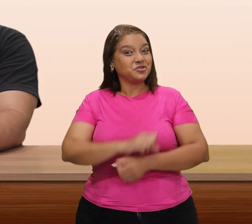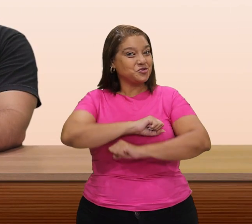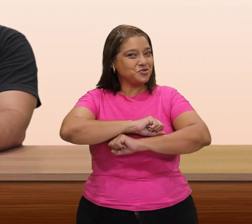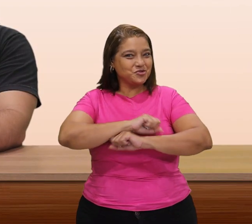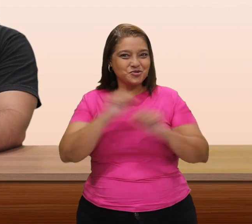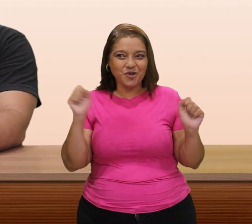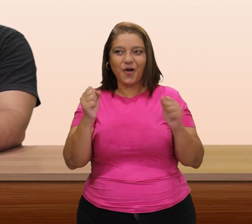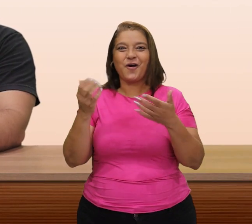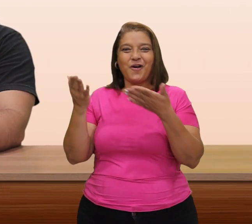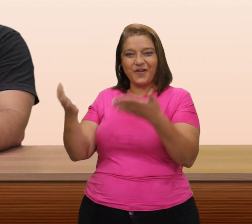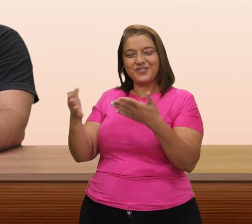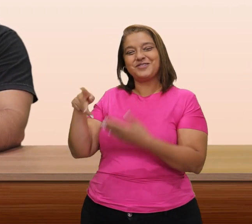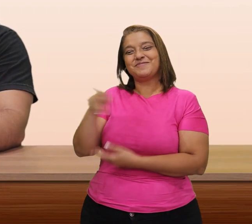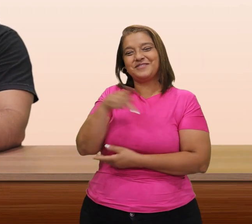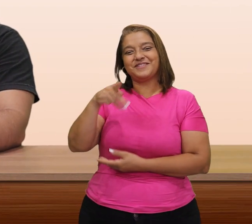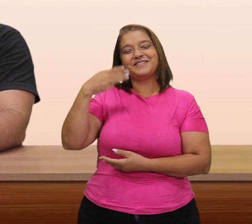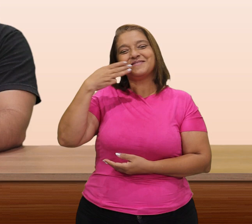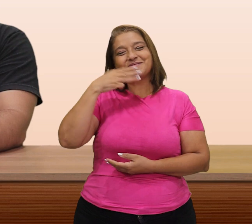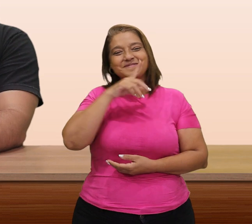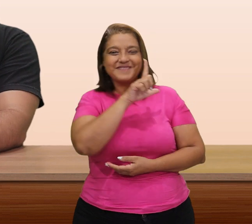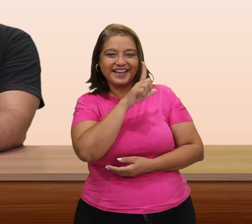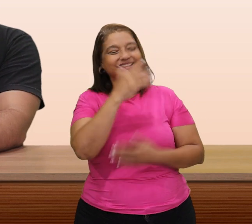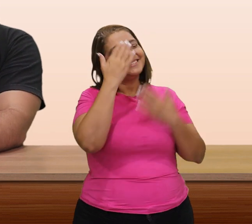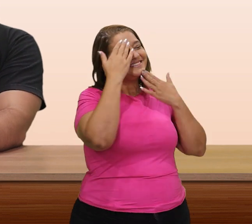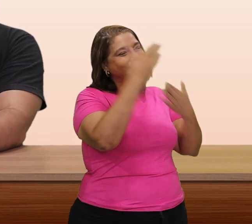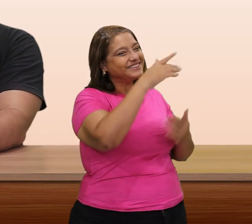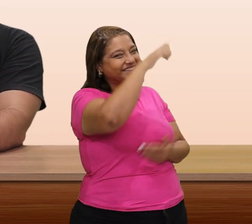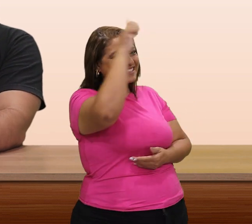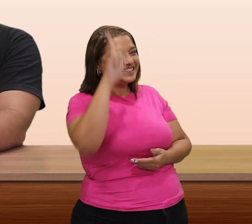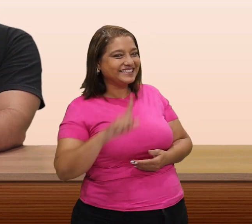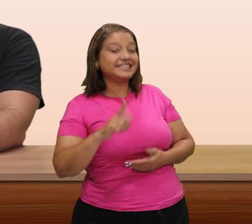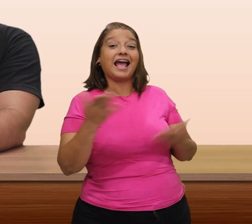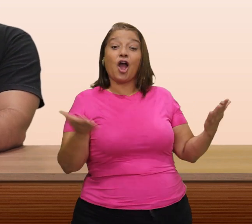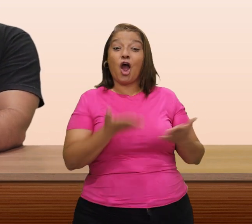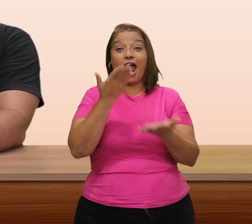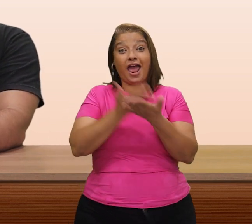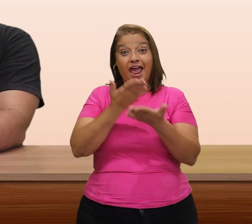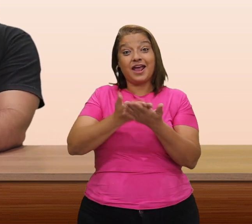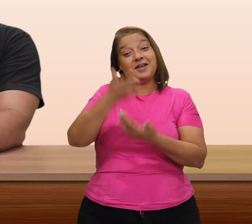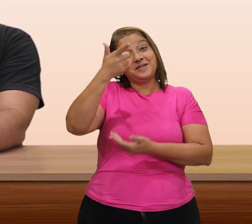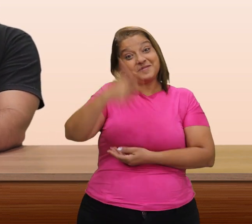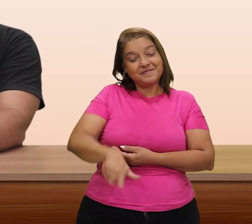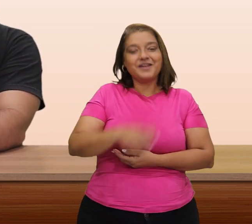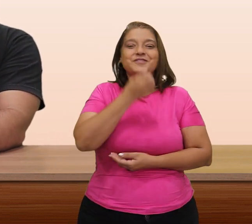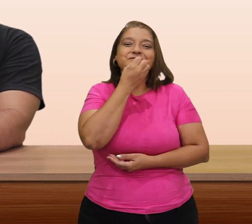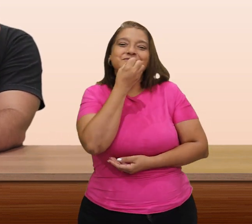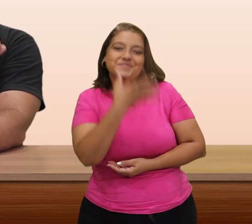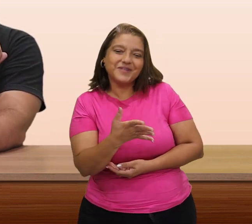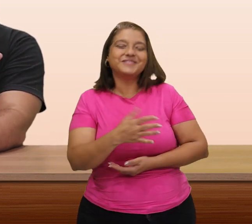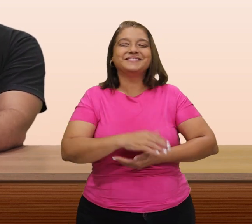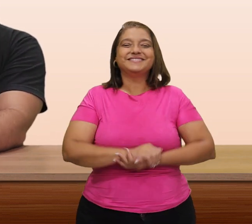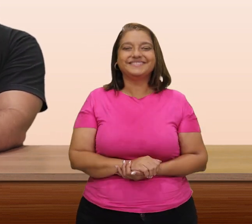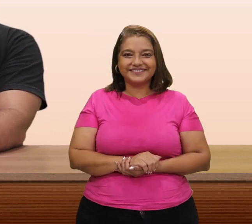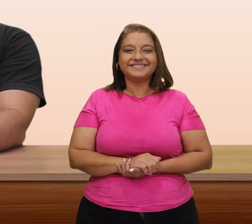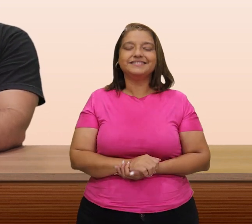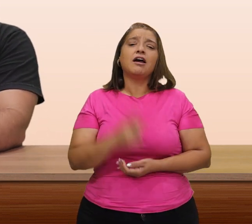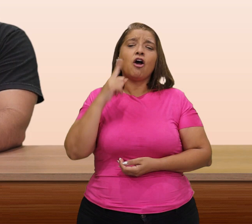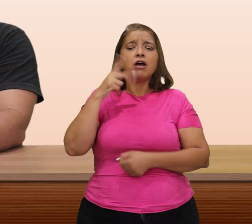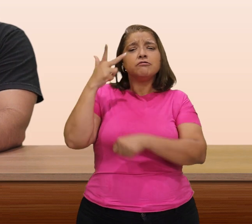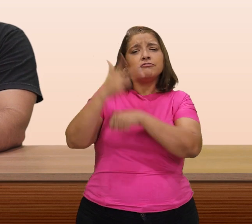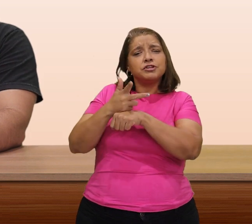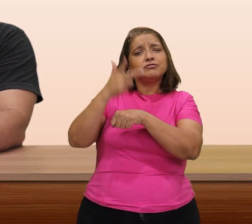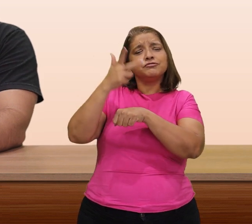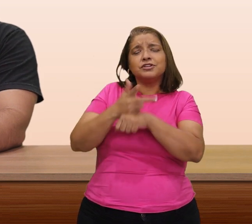Que show, hein, professor Marlon? Obrigado, Olivia. E mais 3 aulas show de bola estão chegando.